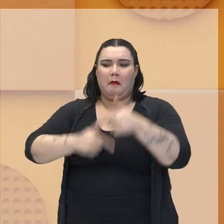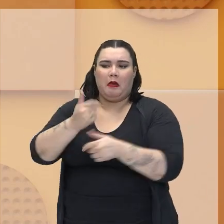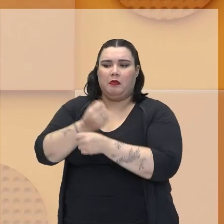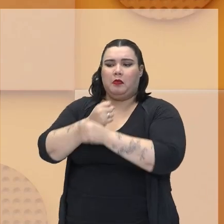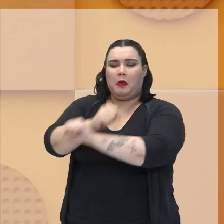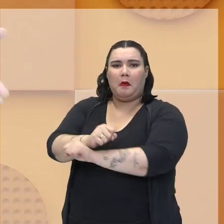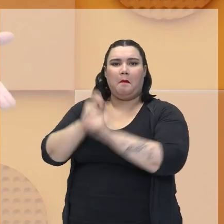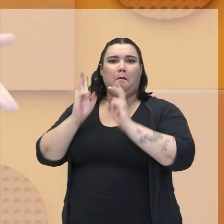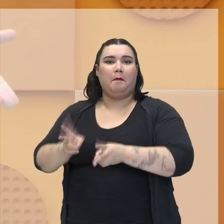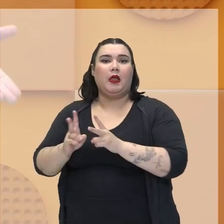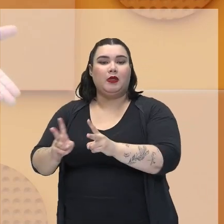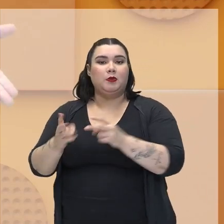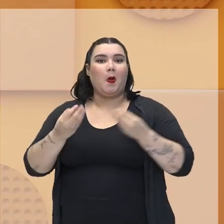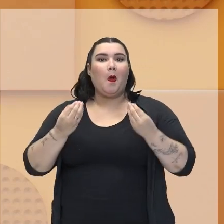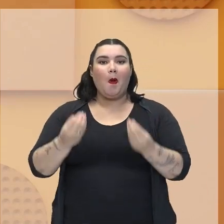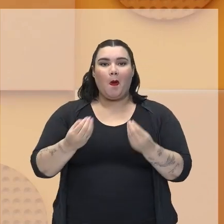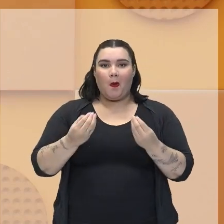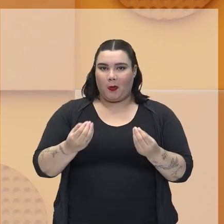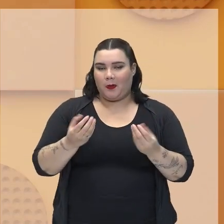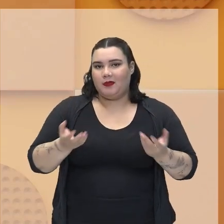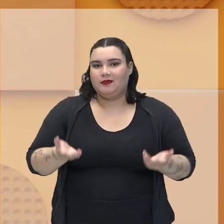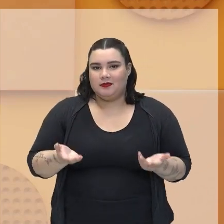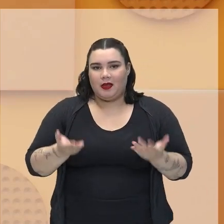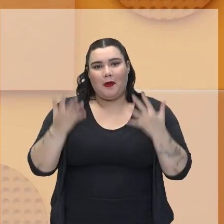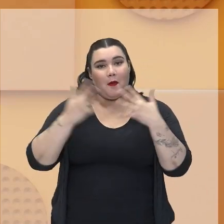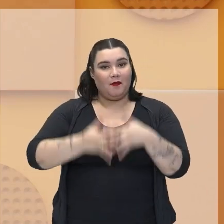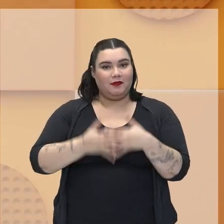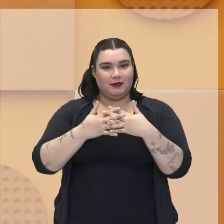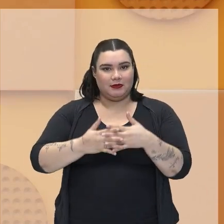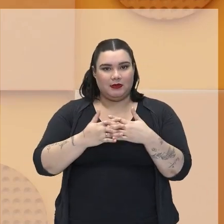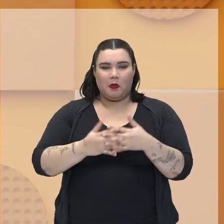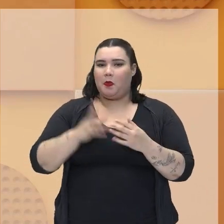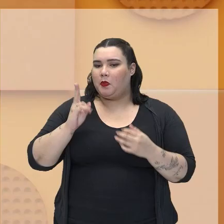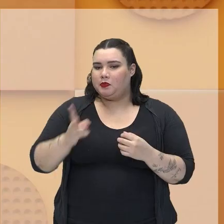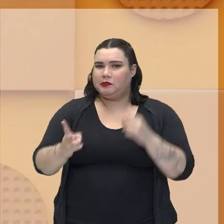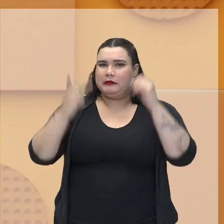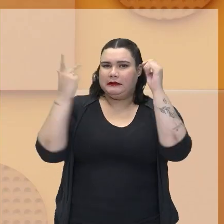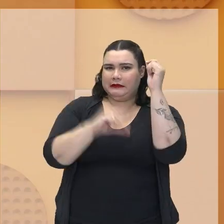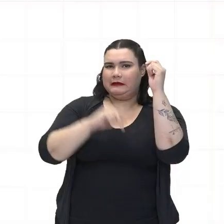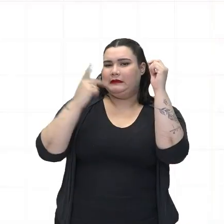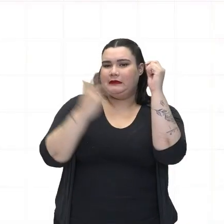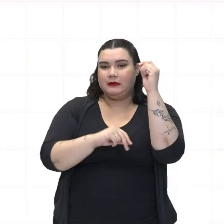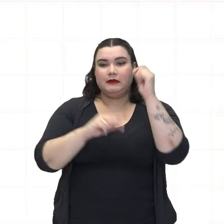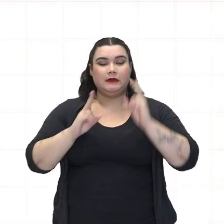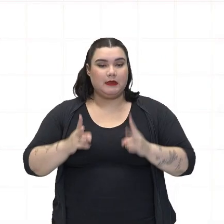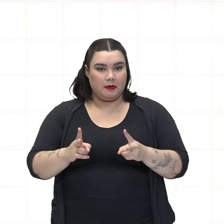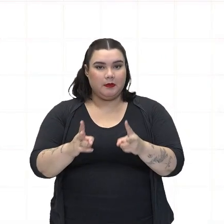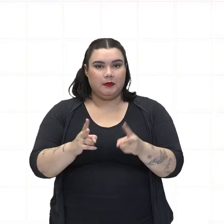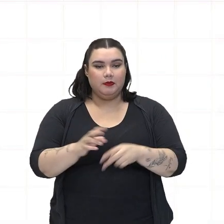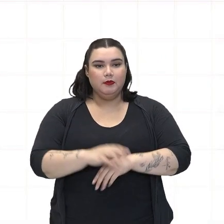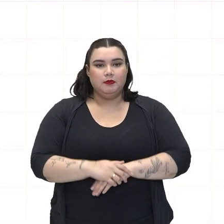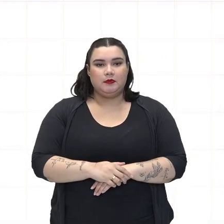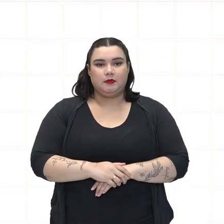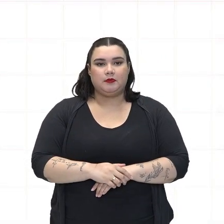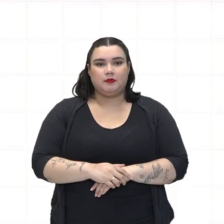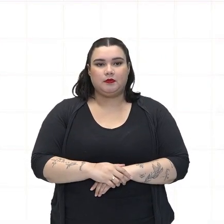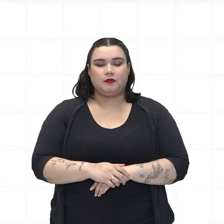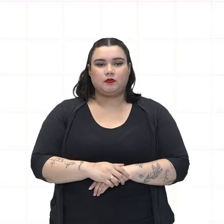e continuam, basicamente, recebendo o chicote no lombo. Vamos adiante no texto. Vamos lá, galera.